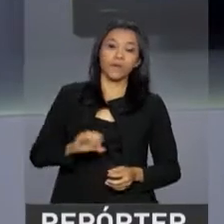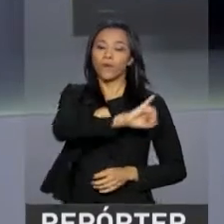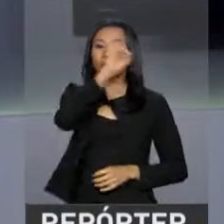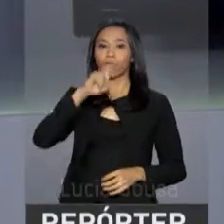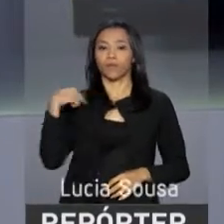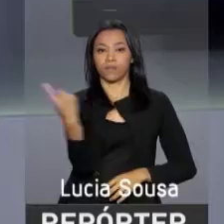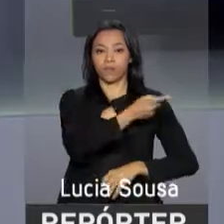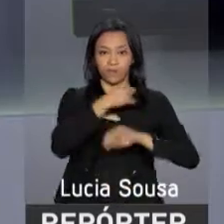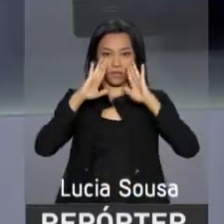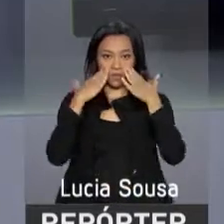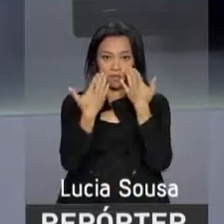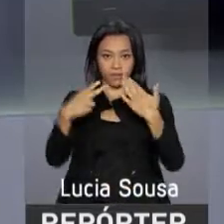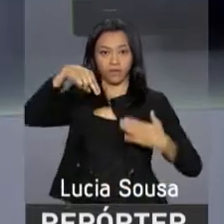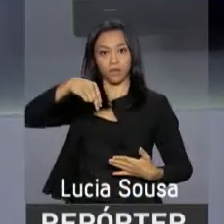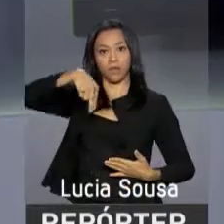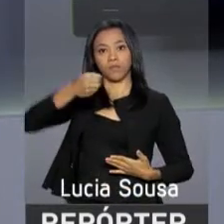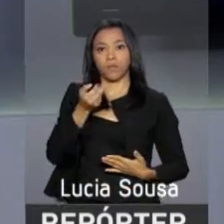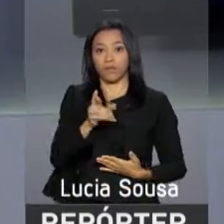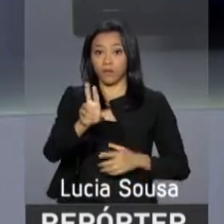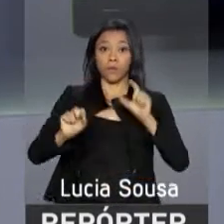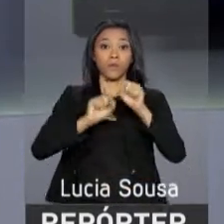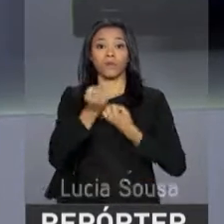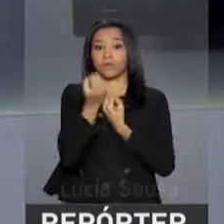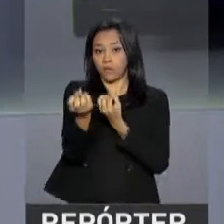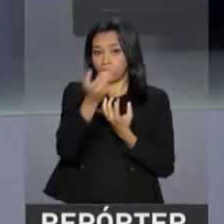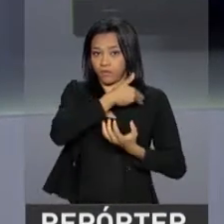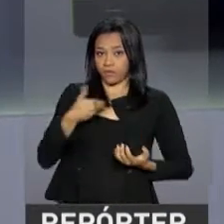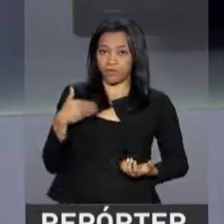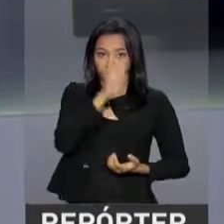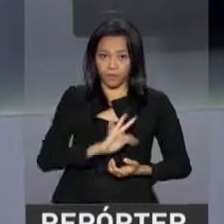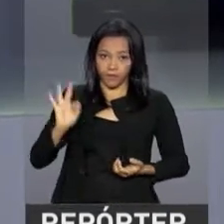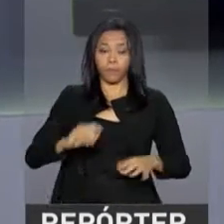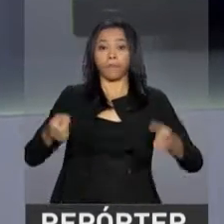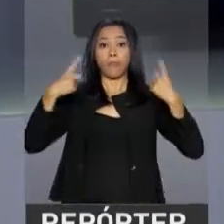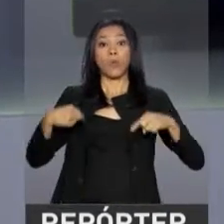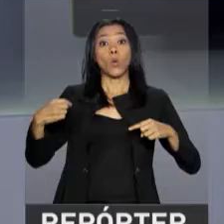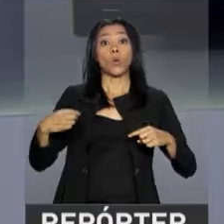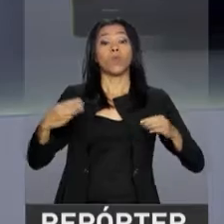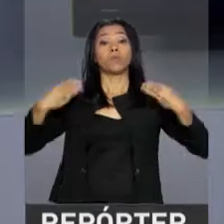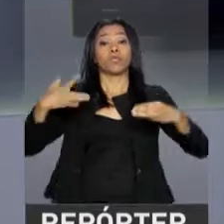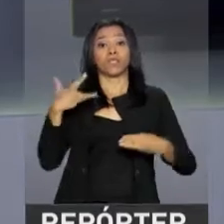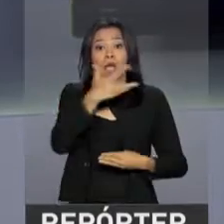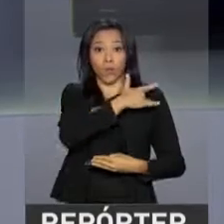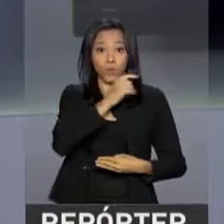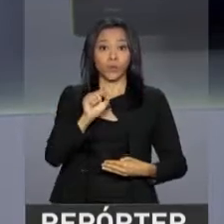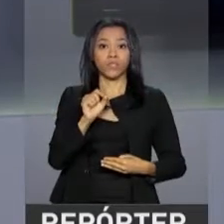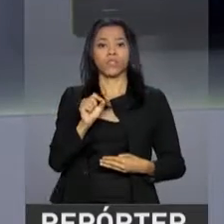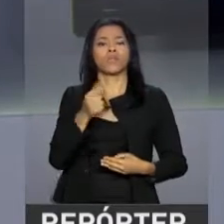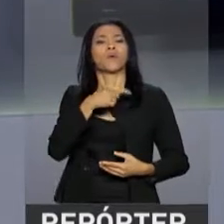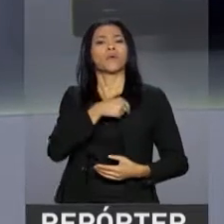Olá, estamos de volta com o repórter NBR e as notícias do governo federal. O Ministério da Saúde ampliou a faixa etária